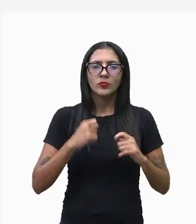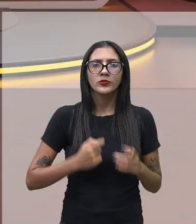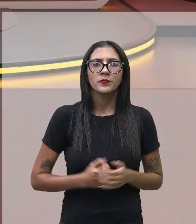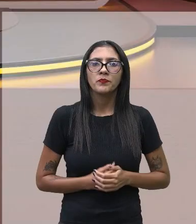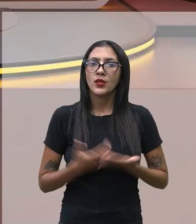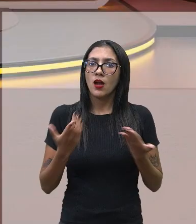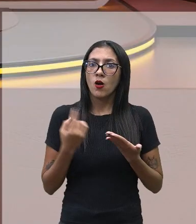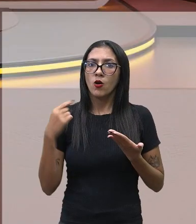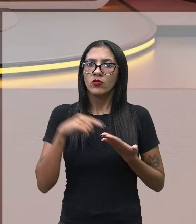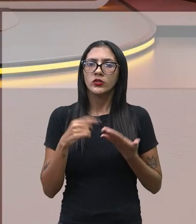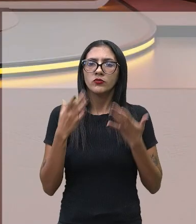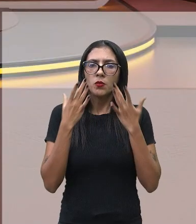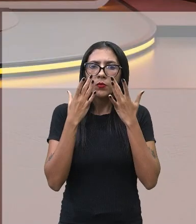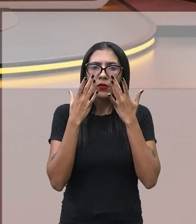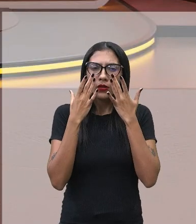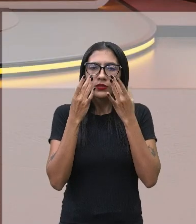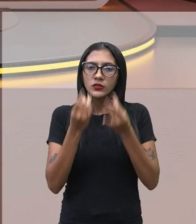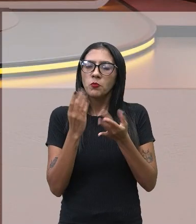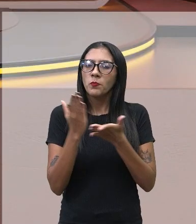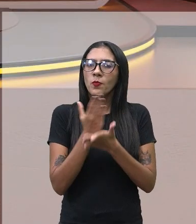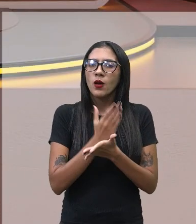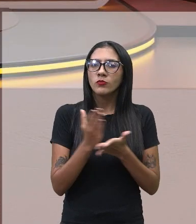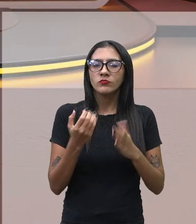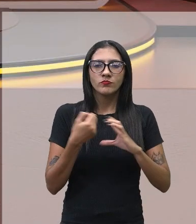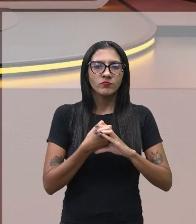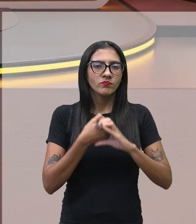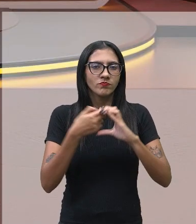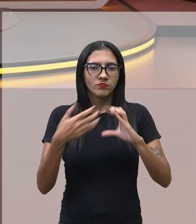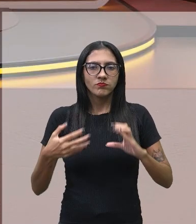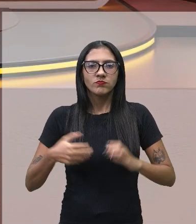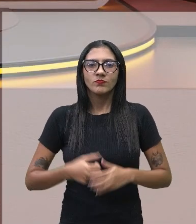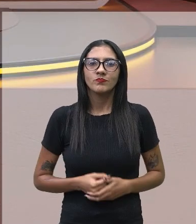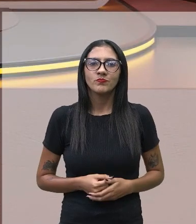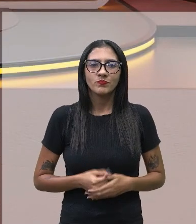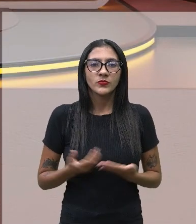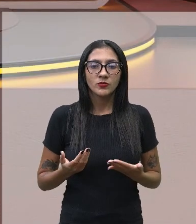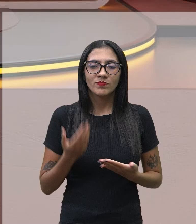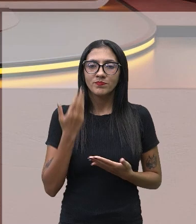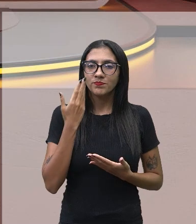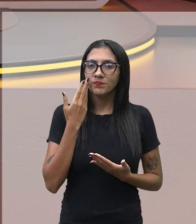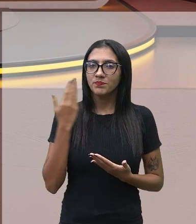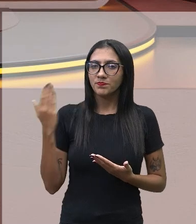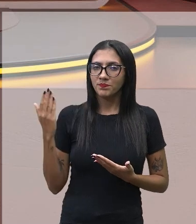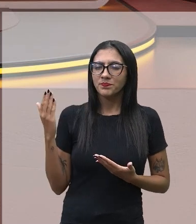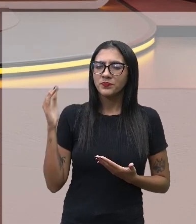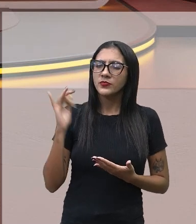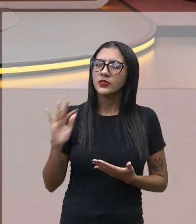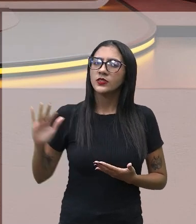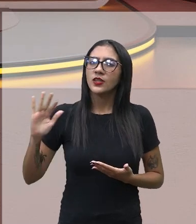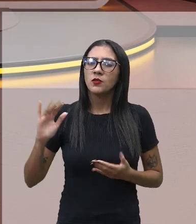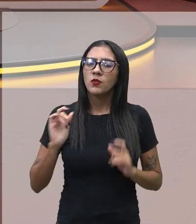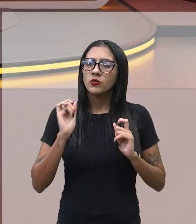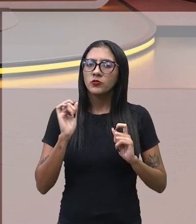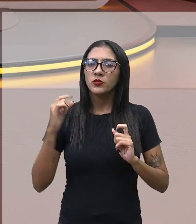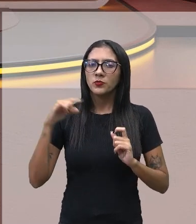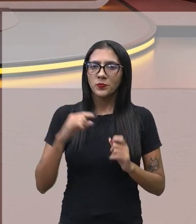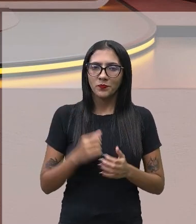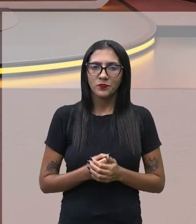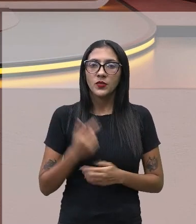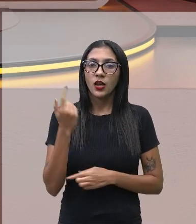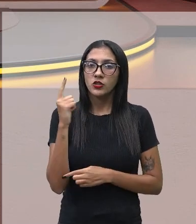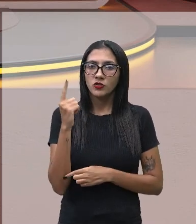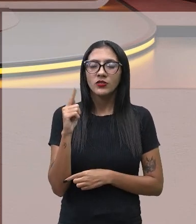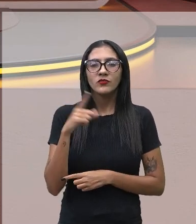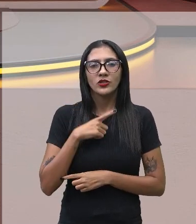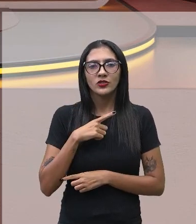observar algumas de suas características. Começando aqui pela análise da imagem, não é isso? A geografia se utiliza